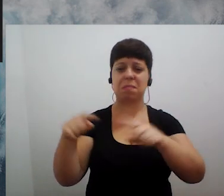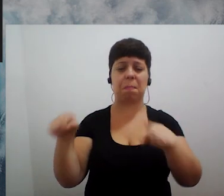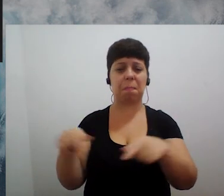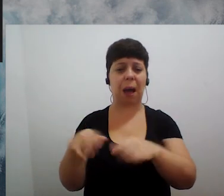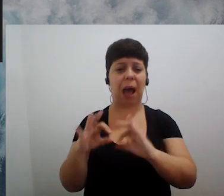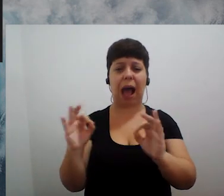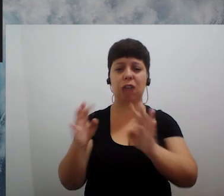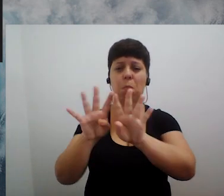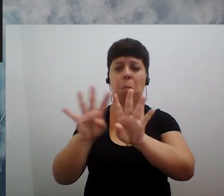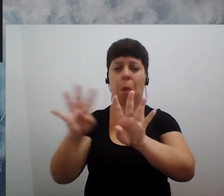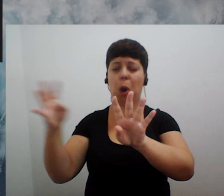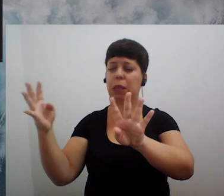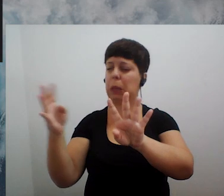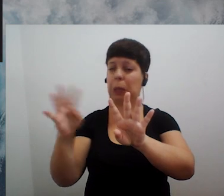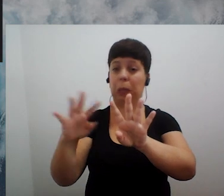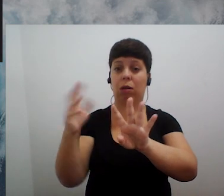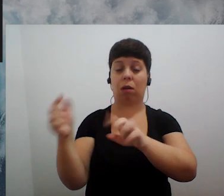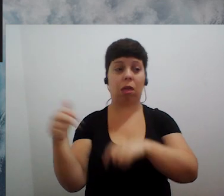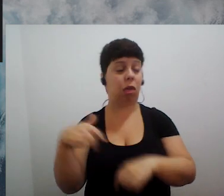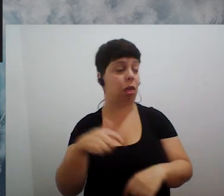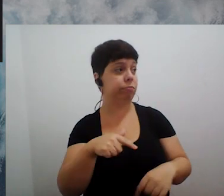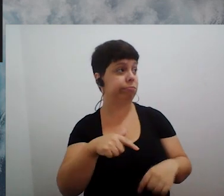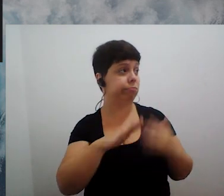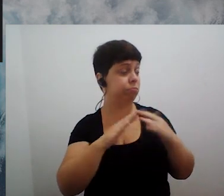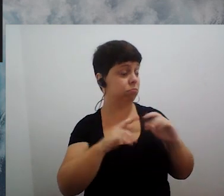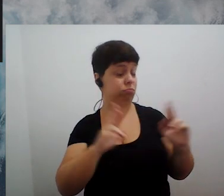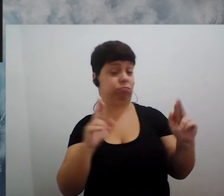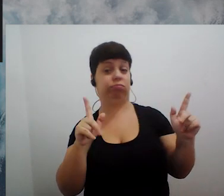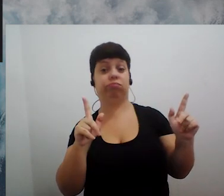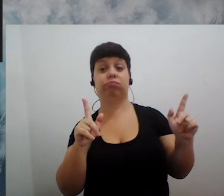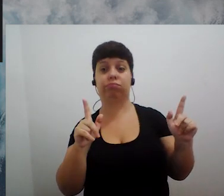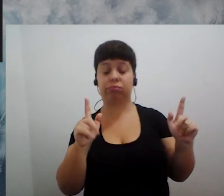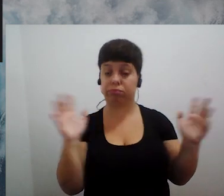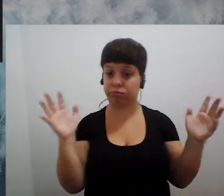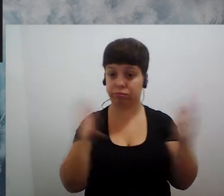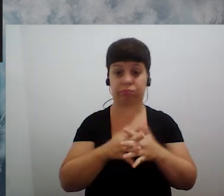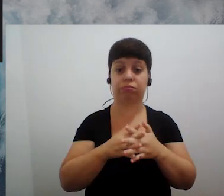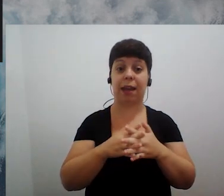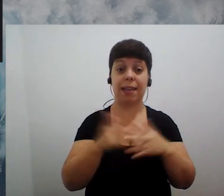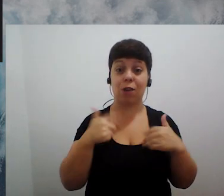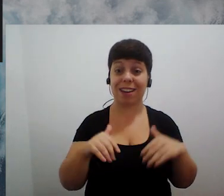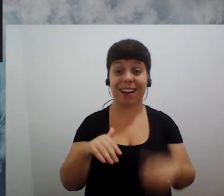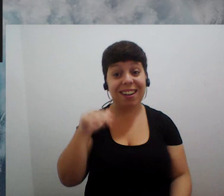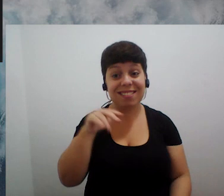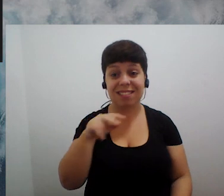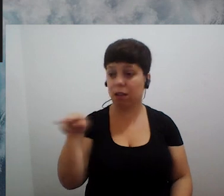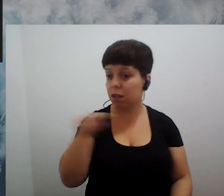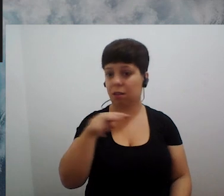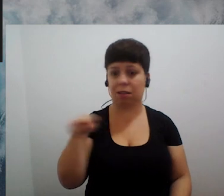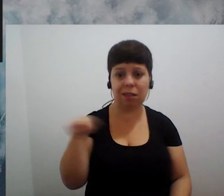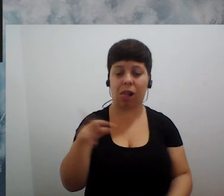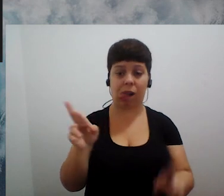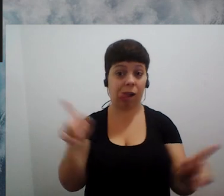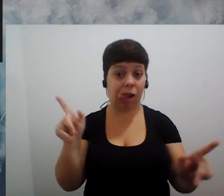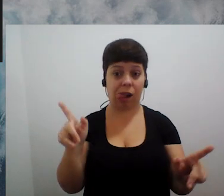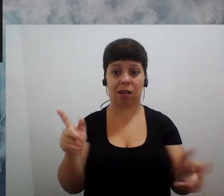bonita, aquele escada espaçosa, aquele portão bonito, e aqui é outra realidade, né? Muito confuso. Eu cresci vendo